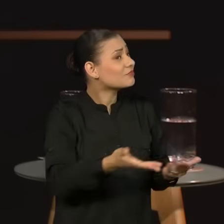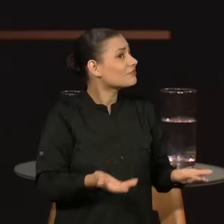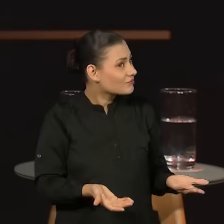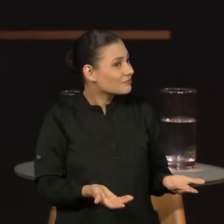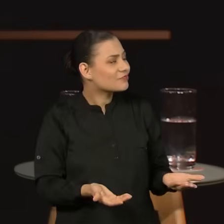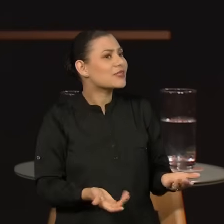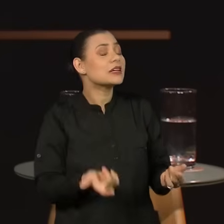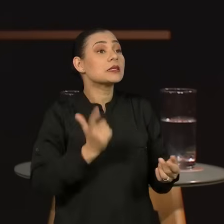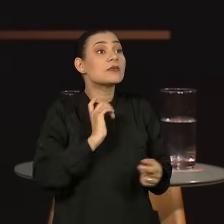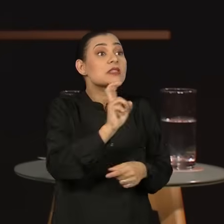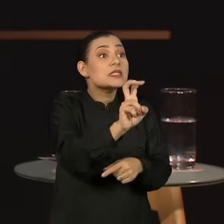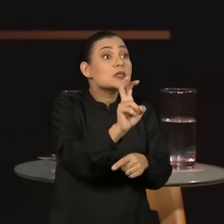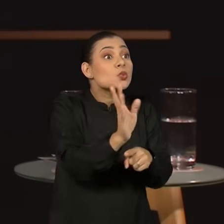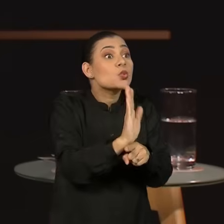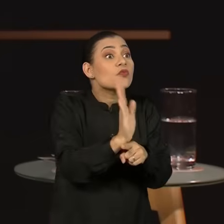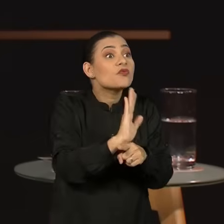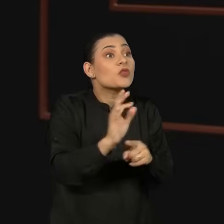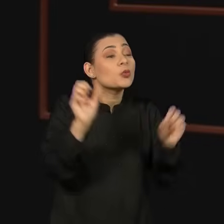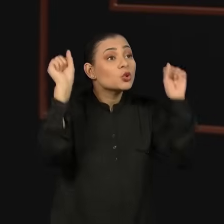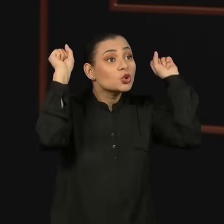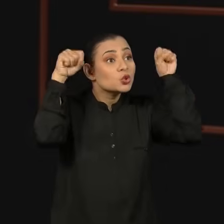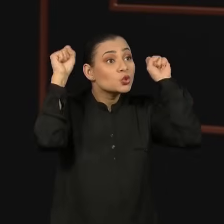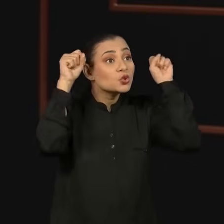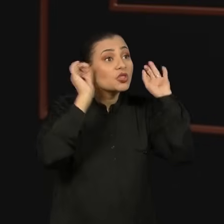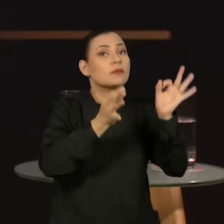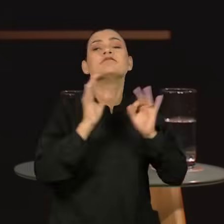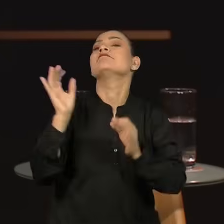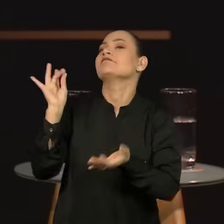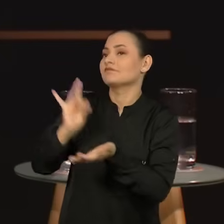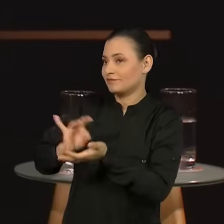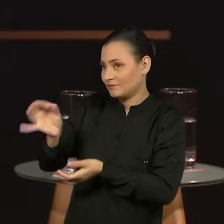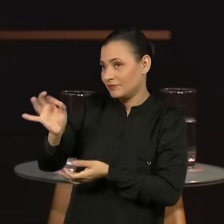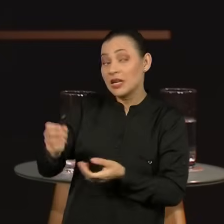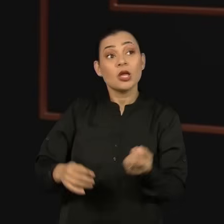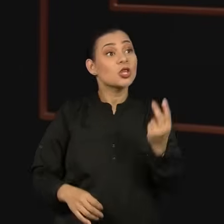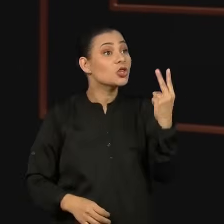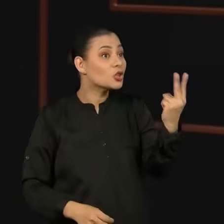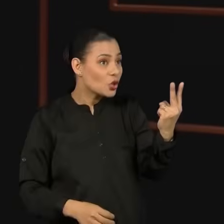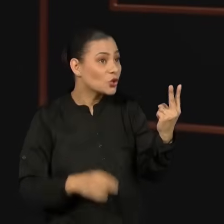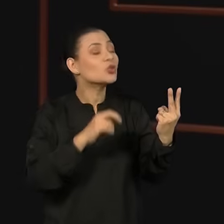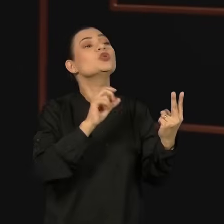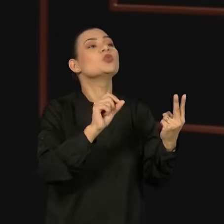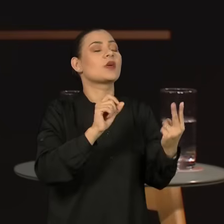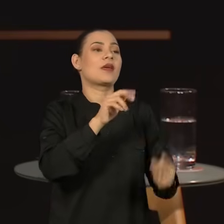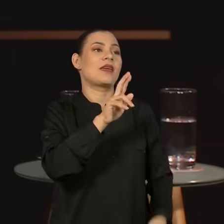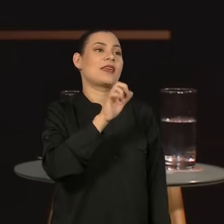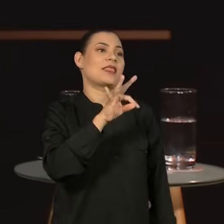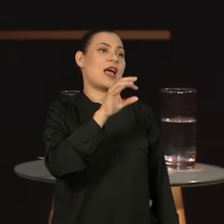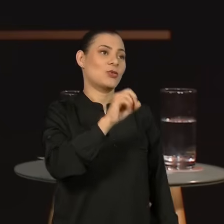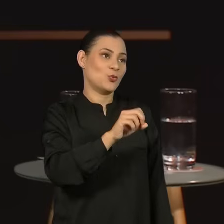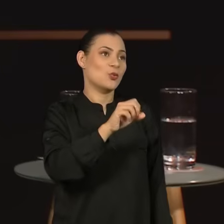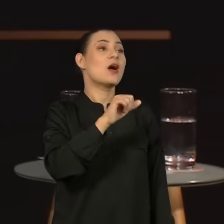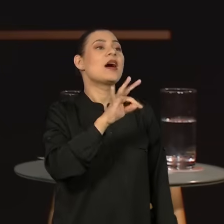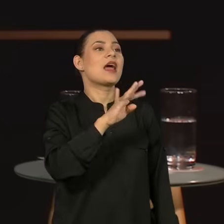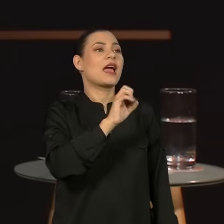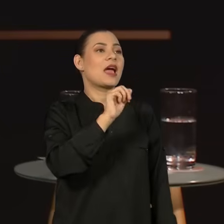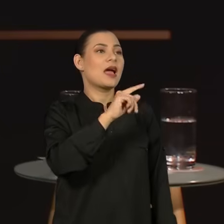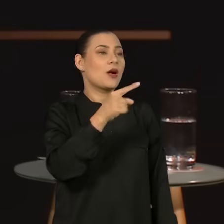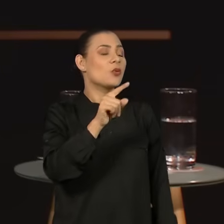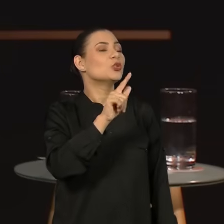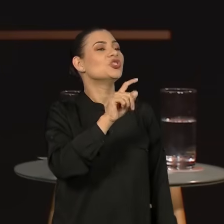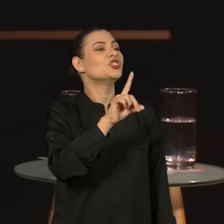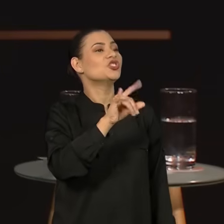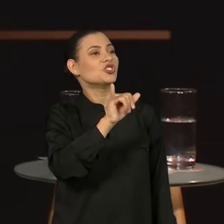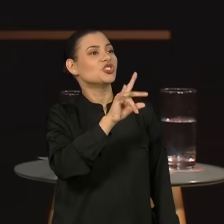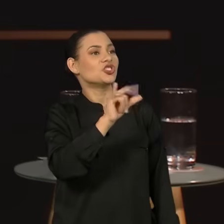são 5 filmes da Xuxa, isso? Exatamente. 2 do Renato Aragão, o filme da Angélica,